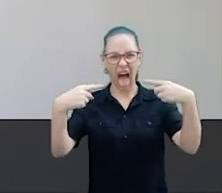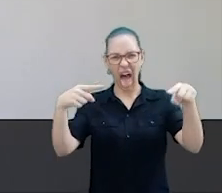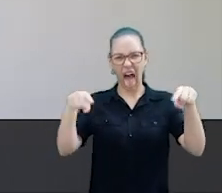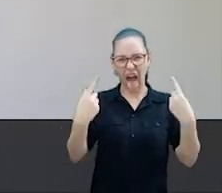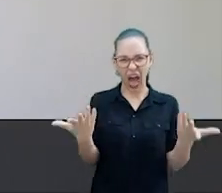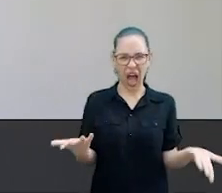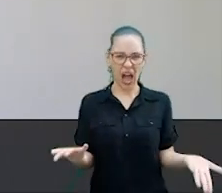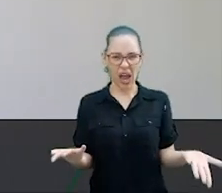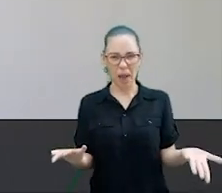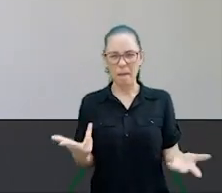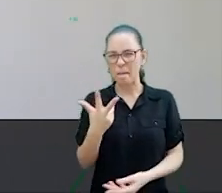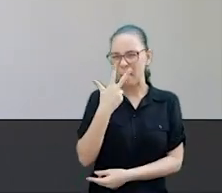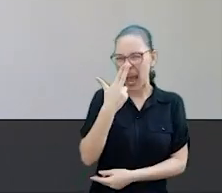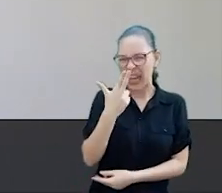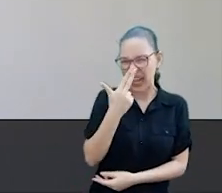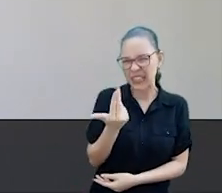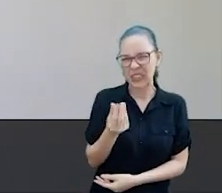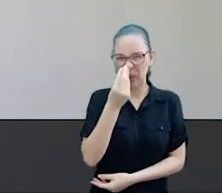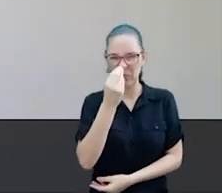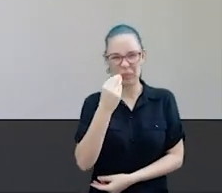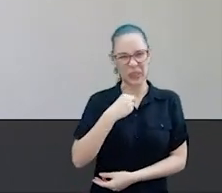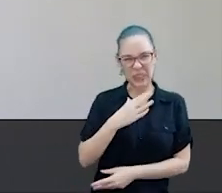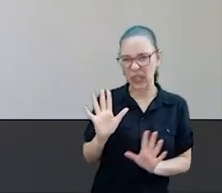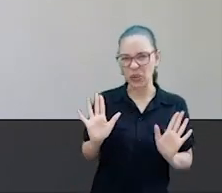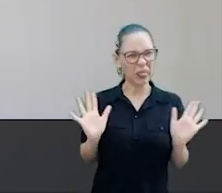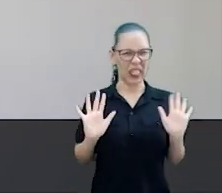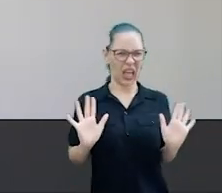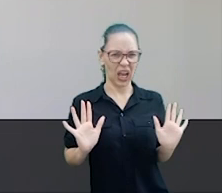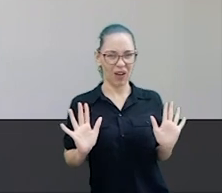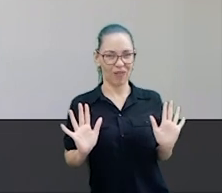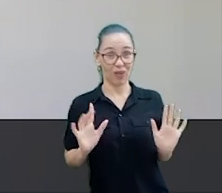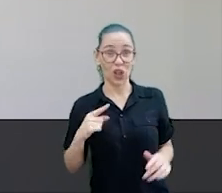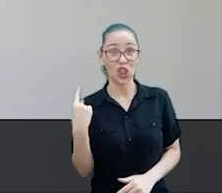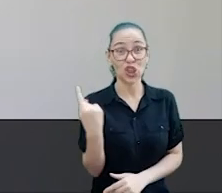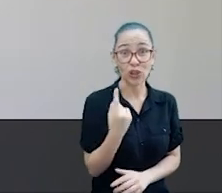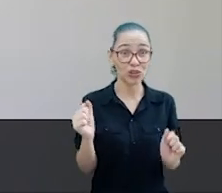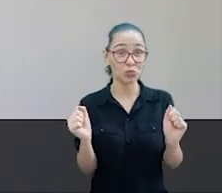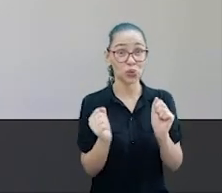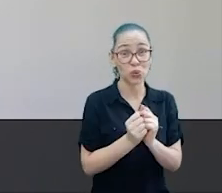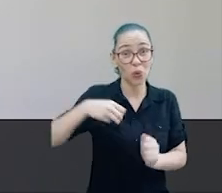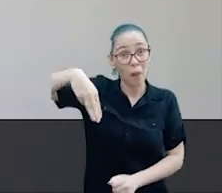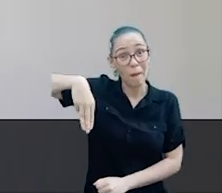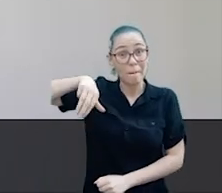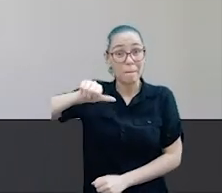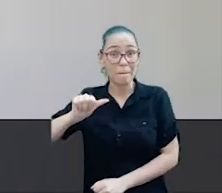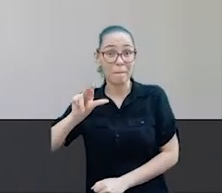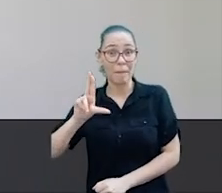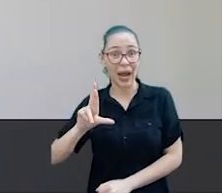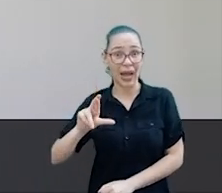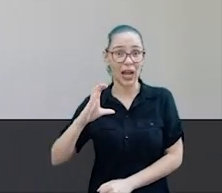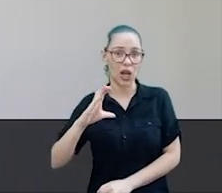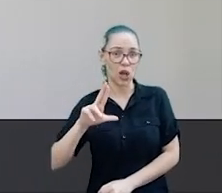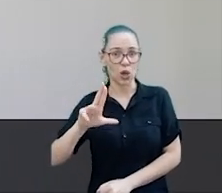sussurrar, debochado, que é desassossego. Só pode ser um sopro, um vento irrequieto,